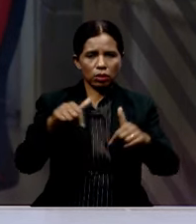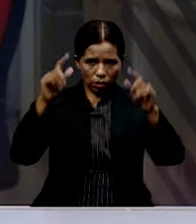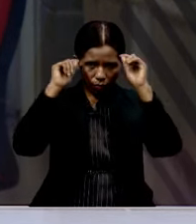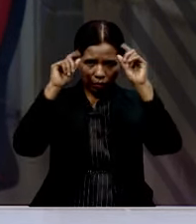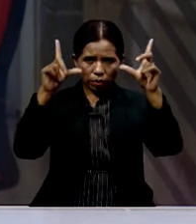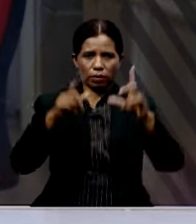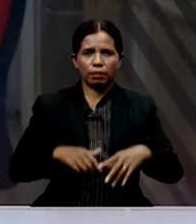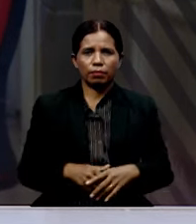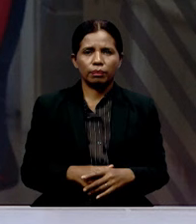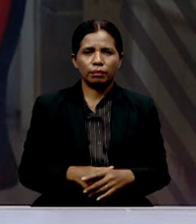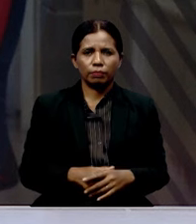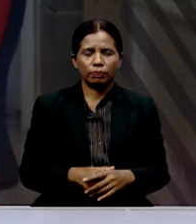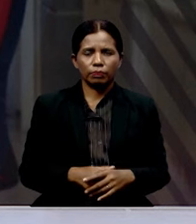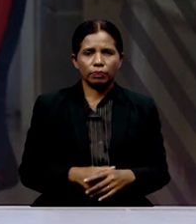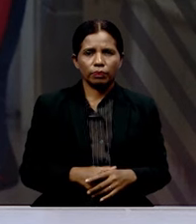Timor-Leste.